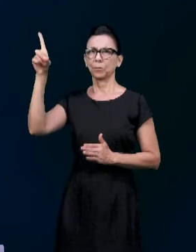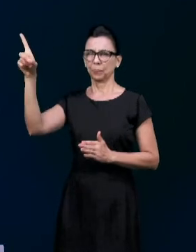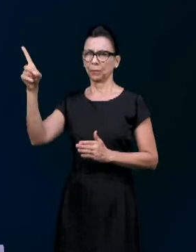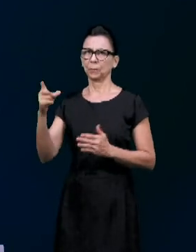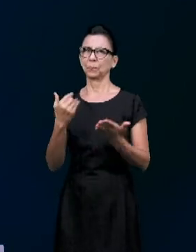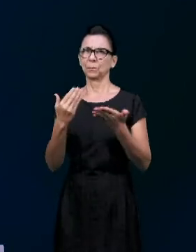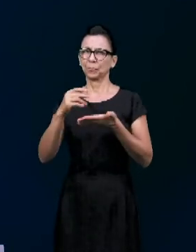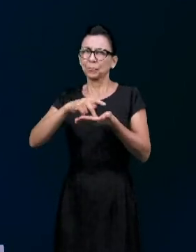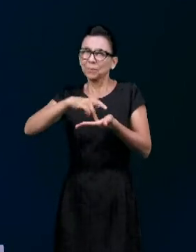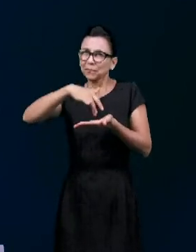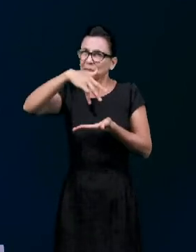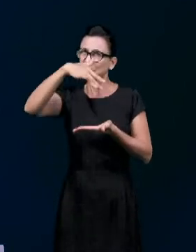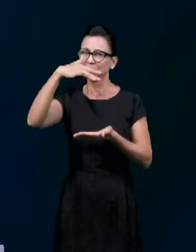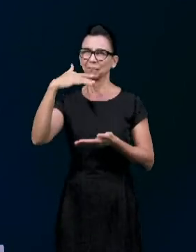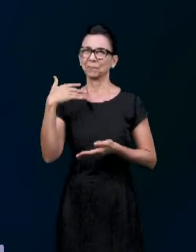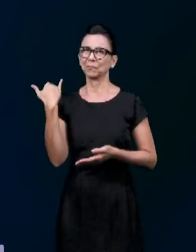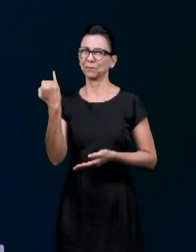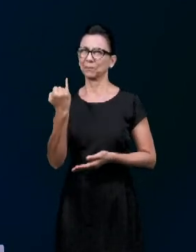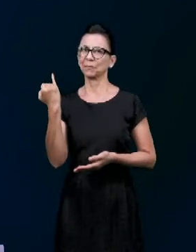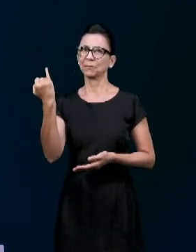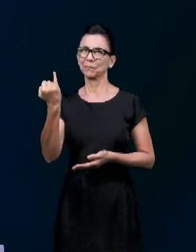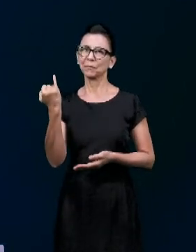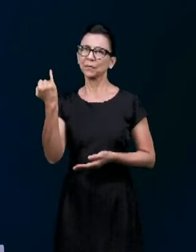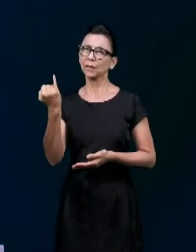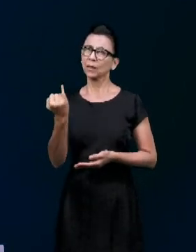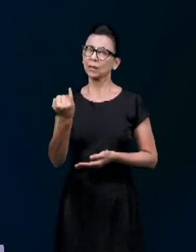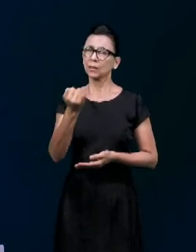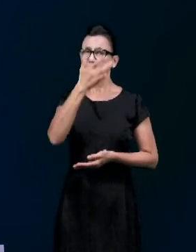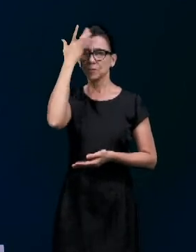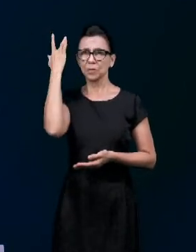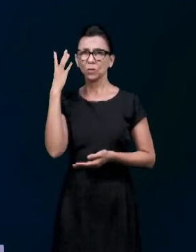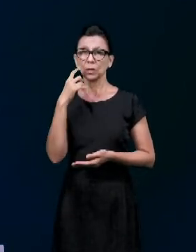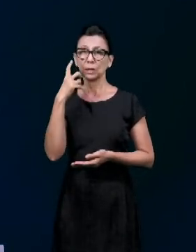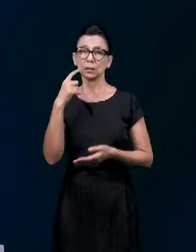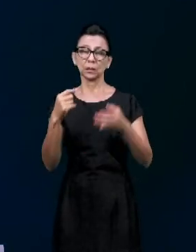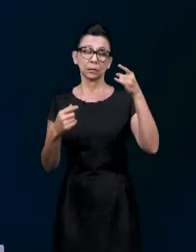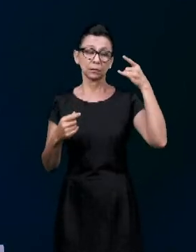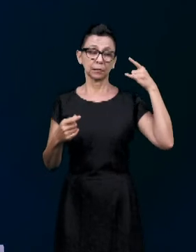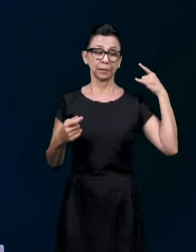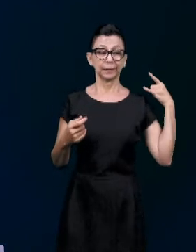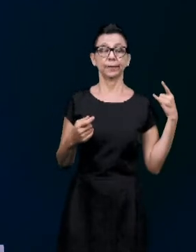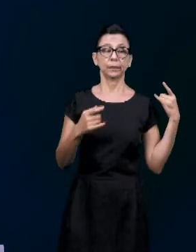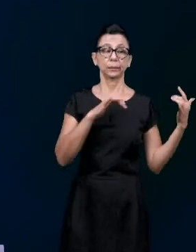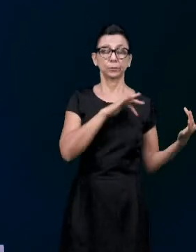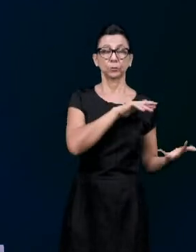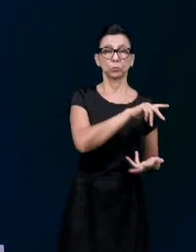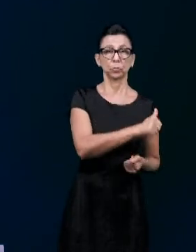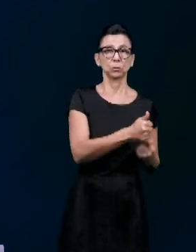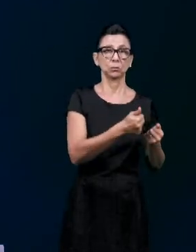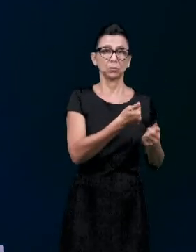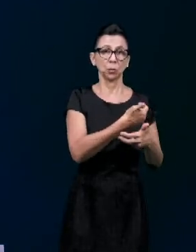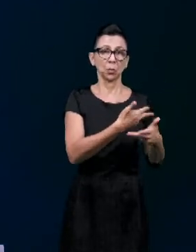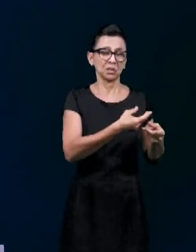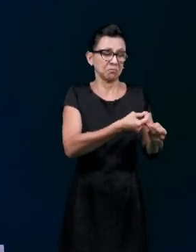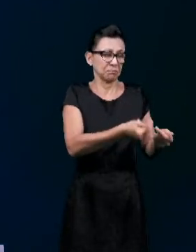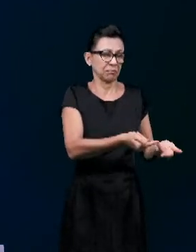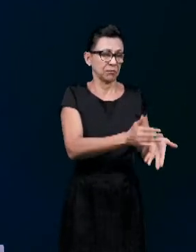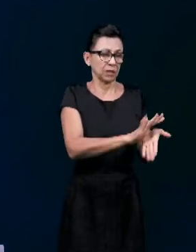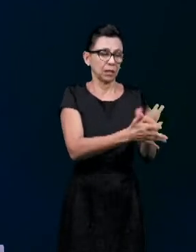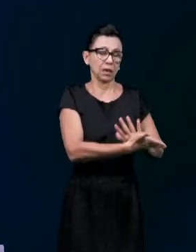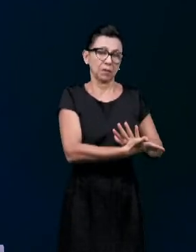valioso, estão em busca de outros tesouros, coisas para esta vida, coisas que perecem. Mas ainda,